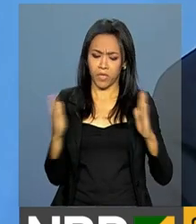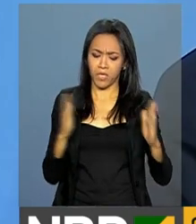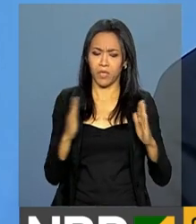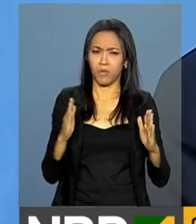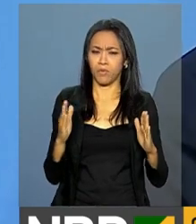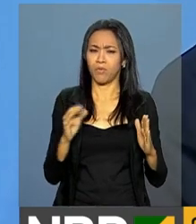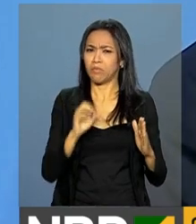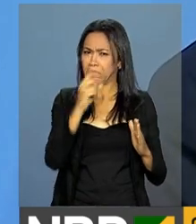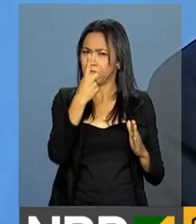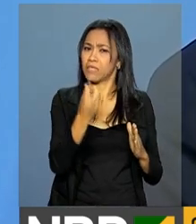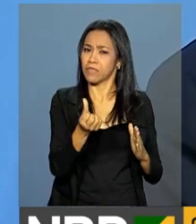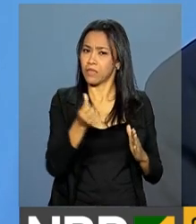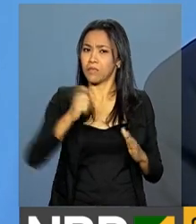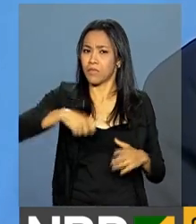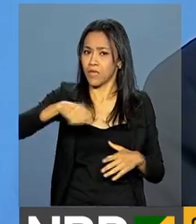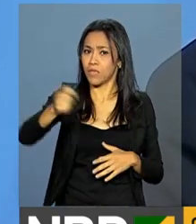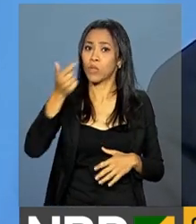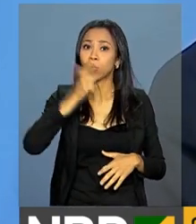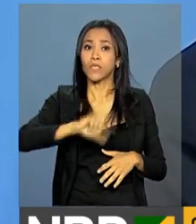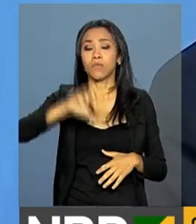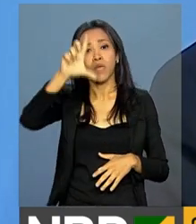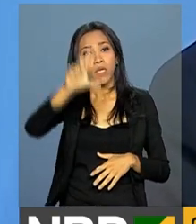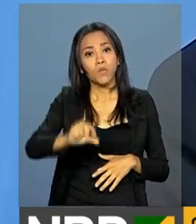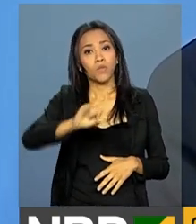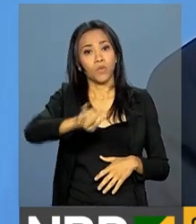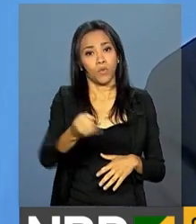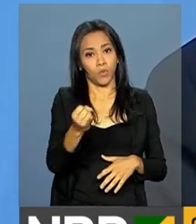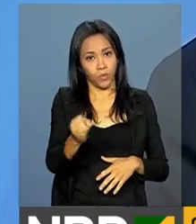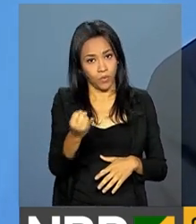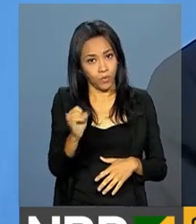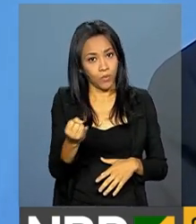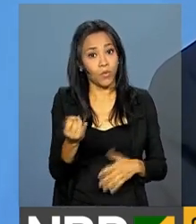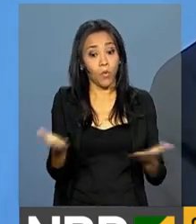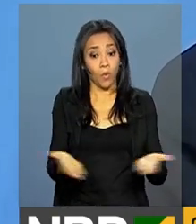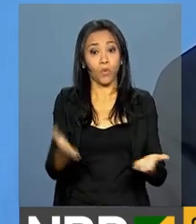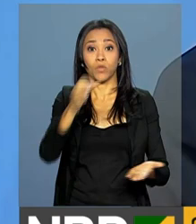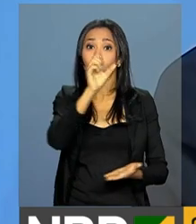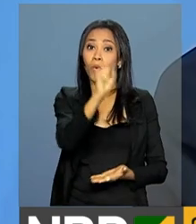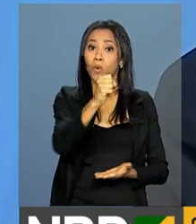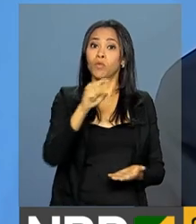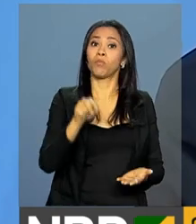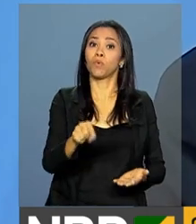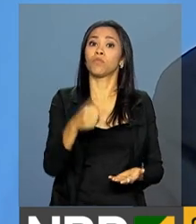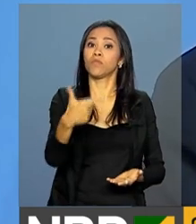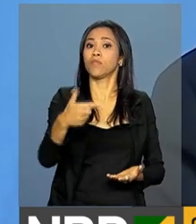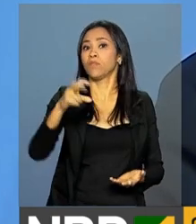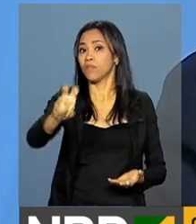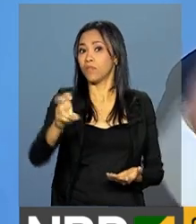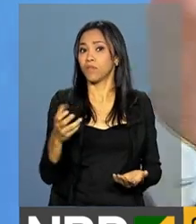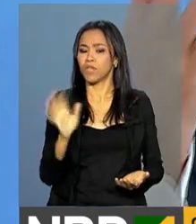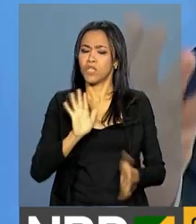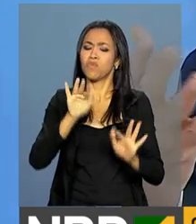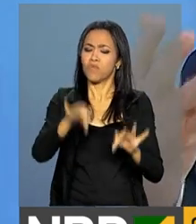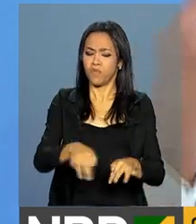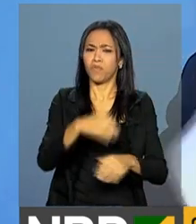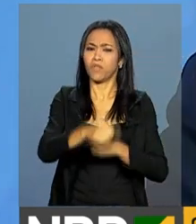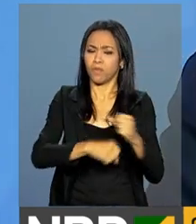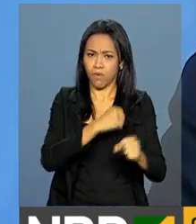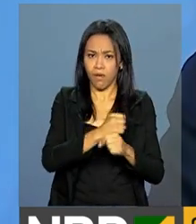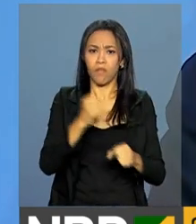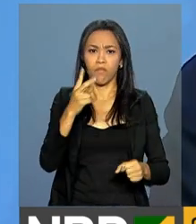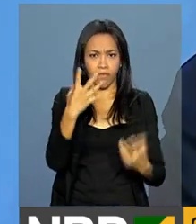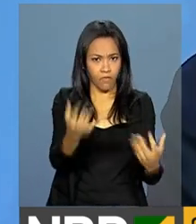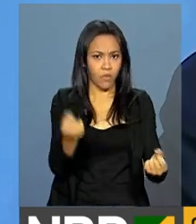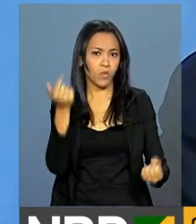de 16 meses, conseguimos reduzir os juros de 14,25% para 8,25%, a indicar que, ao final do ano, nós estaremos mais ou